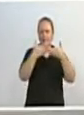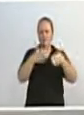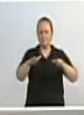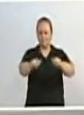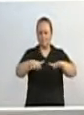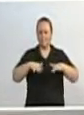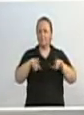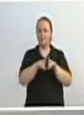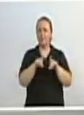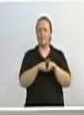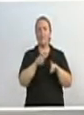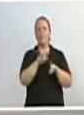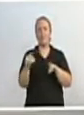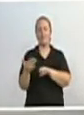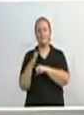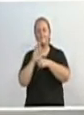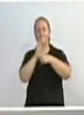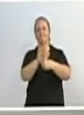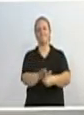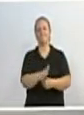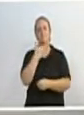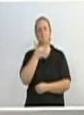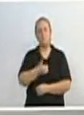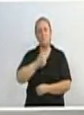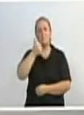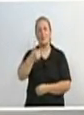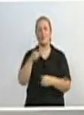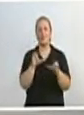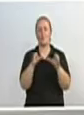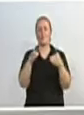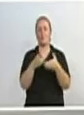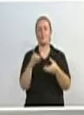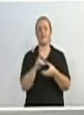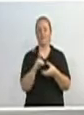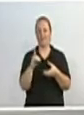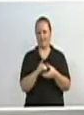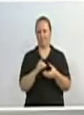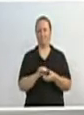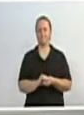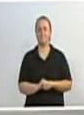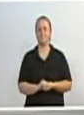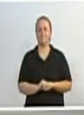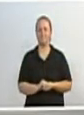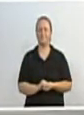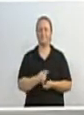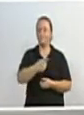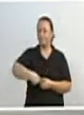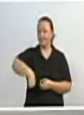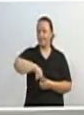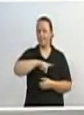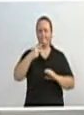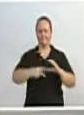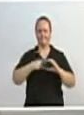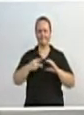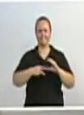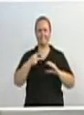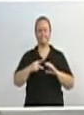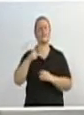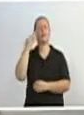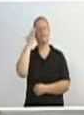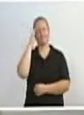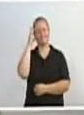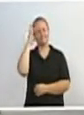comunidade. E o objetivo aqui está muito claro. Nós queremos e entendemos, como Legislativo, entendemos cada um das senhoras e senhores